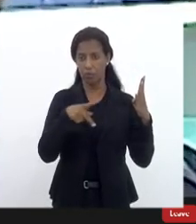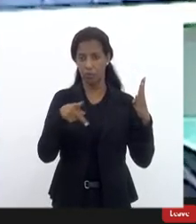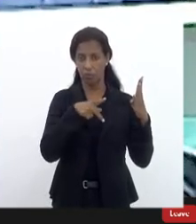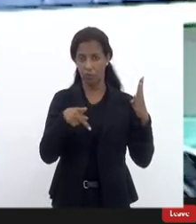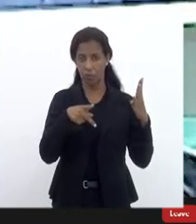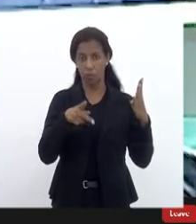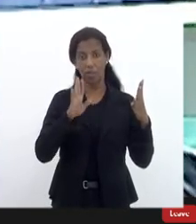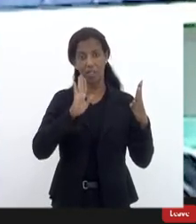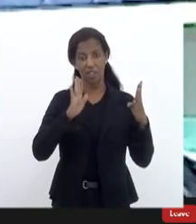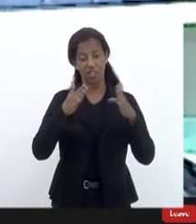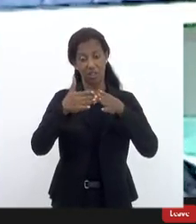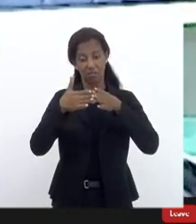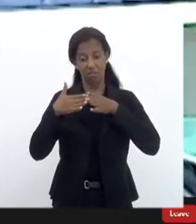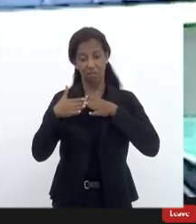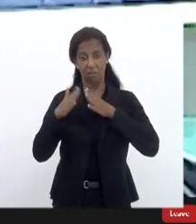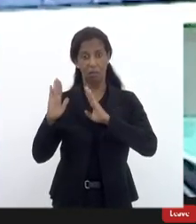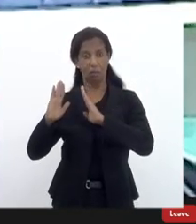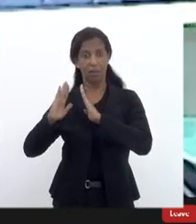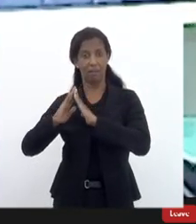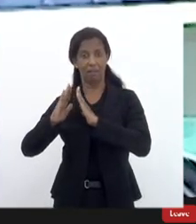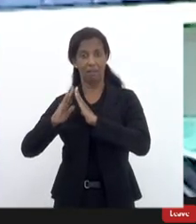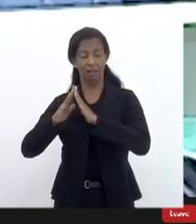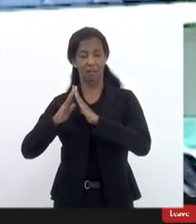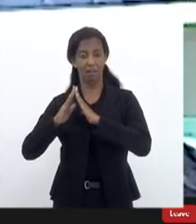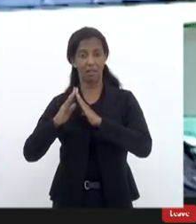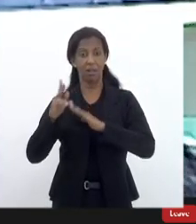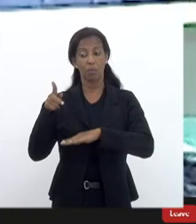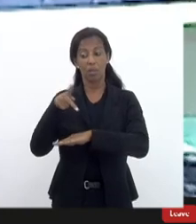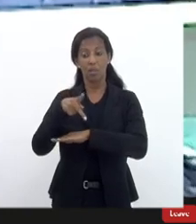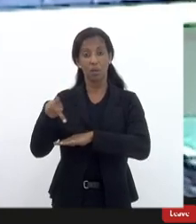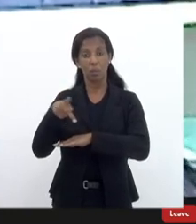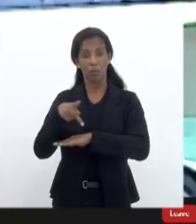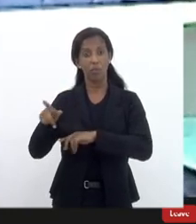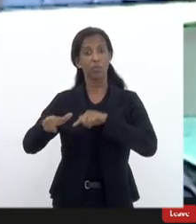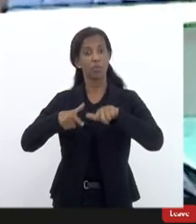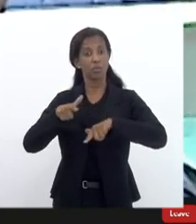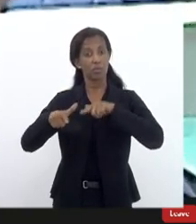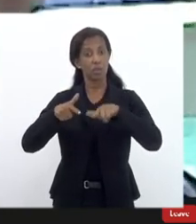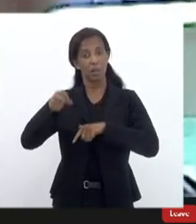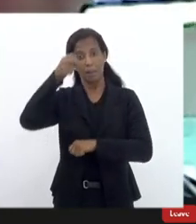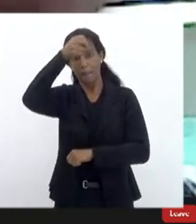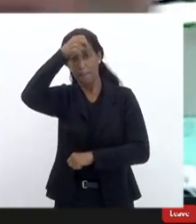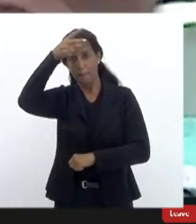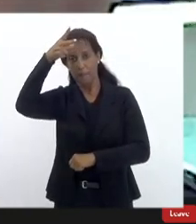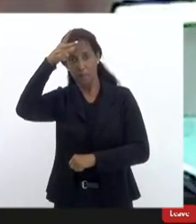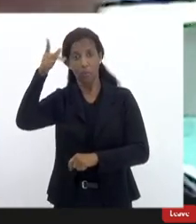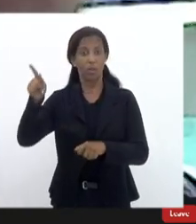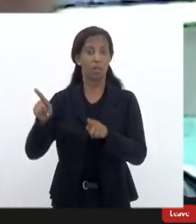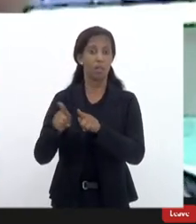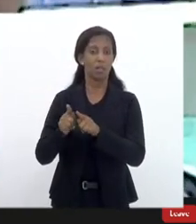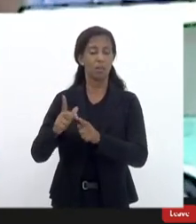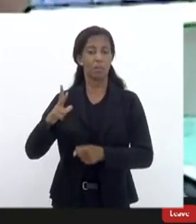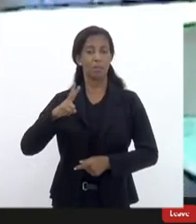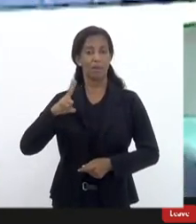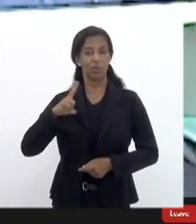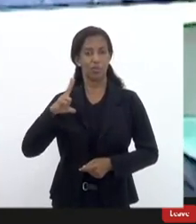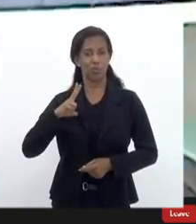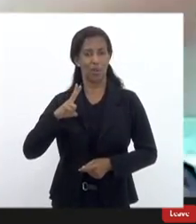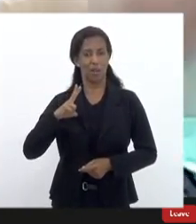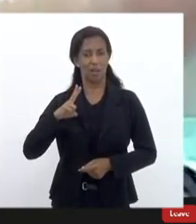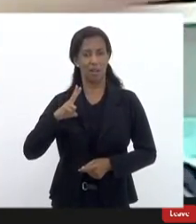estão de quarentena, porque são professores do município ou da rede privada.